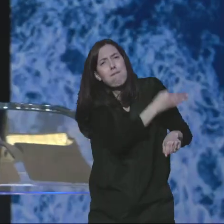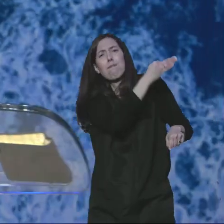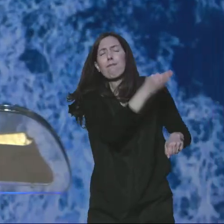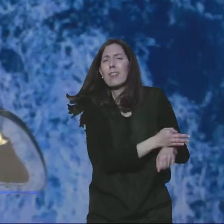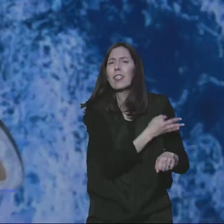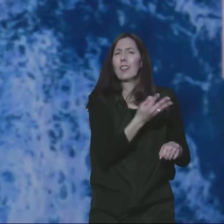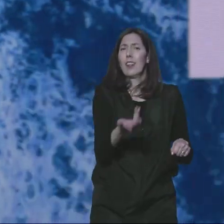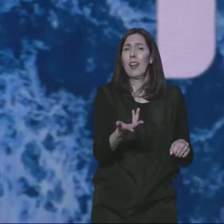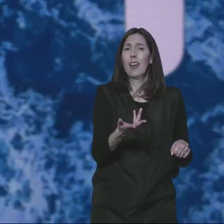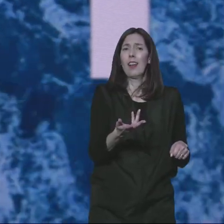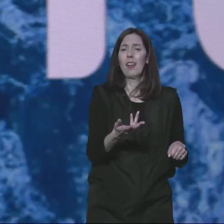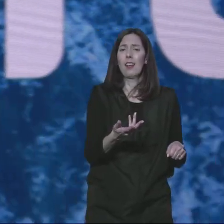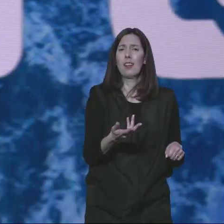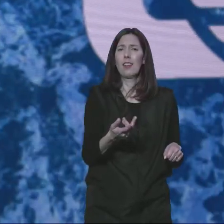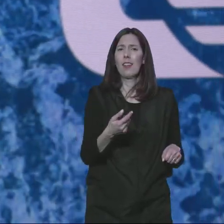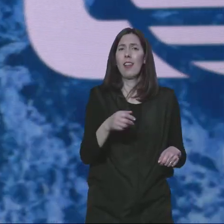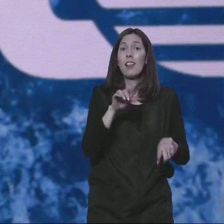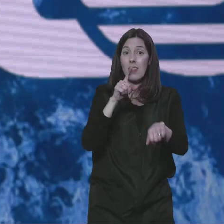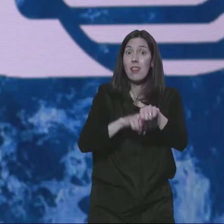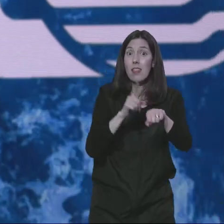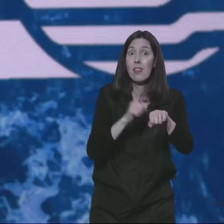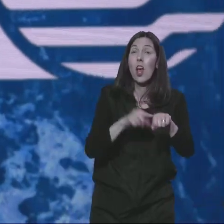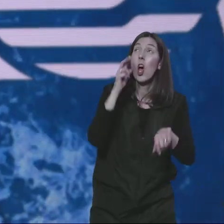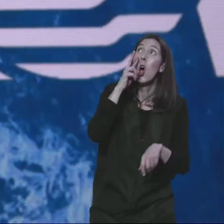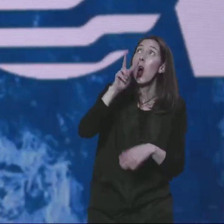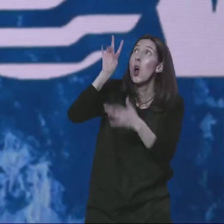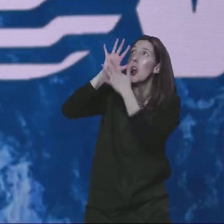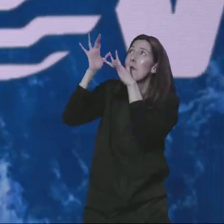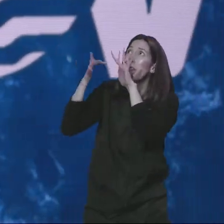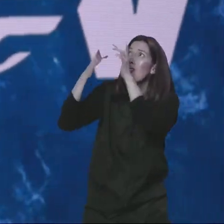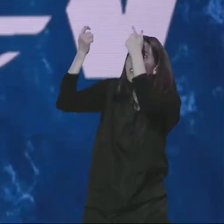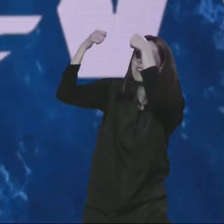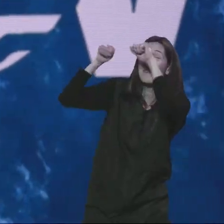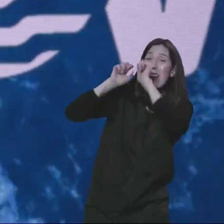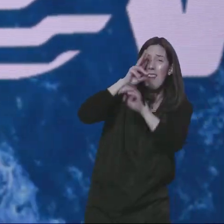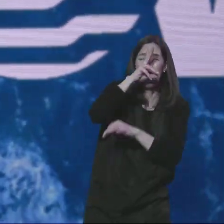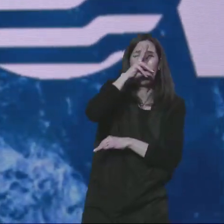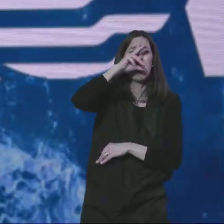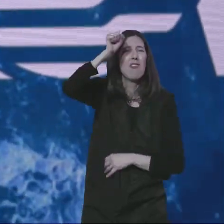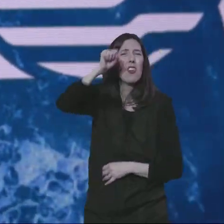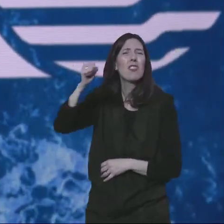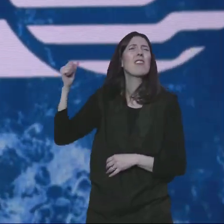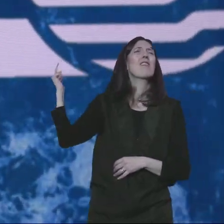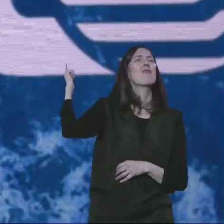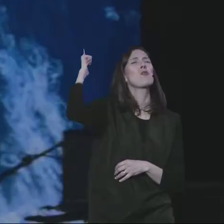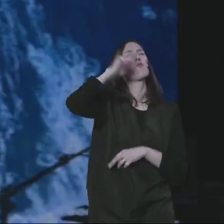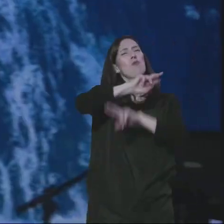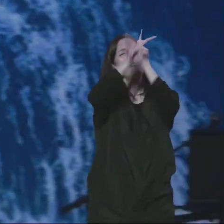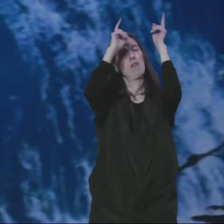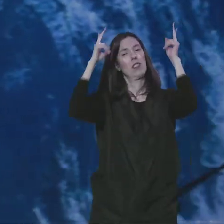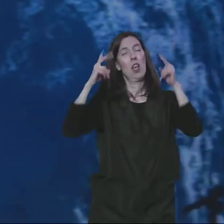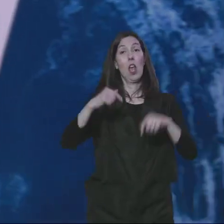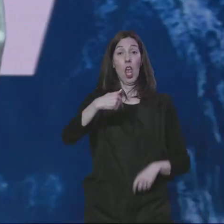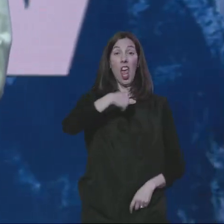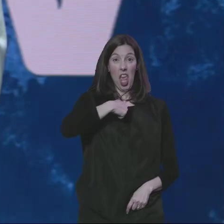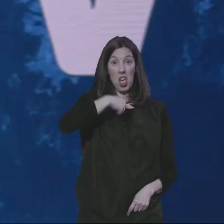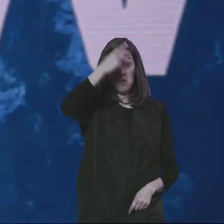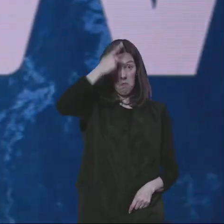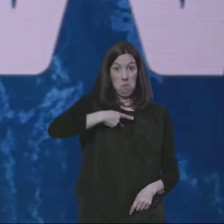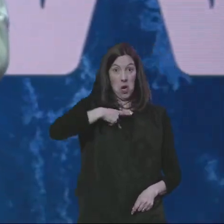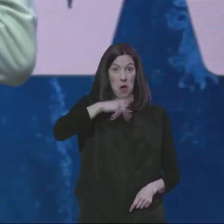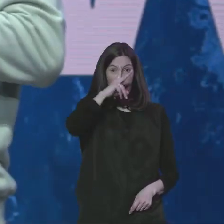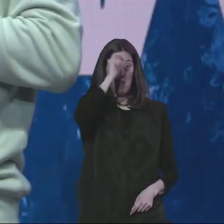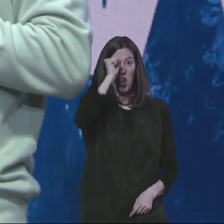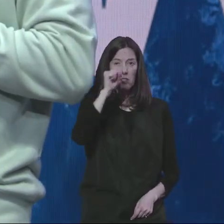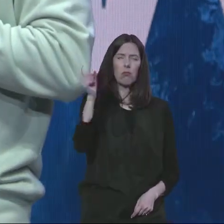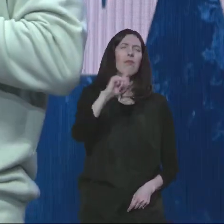Por isso que quando eu olho para Jesus, eu ganho força o suficiente para chegar lá. Não é porque eu sou forte, mas porque Ele foi